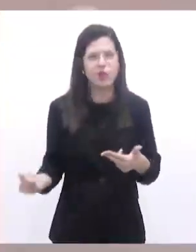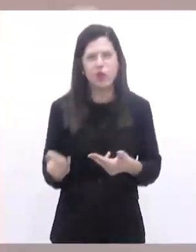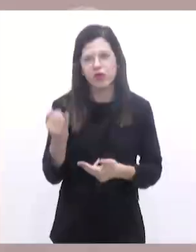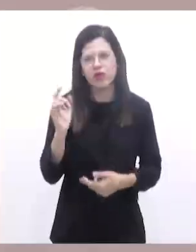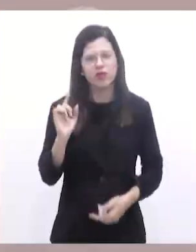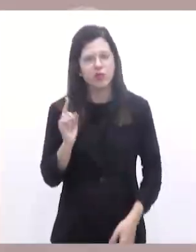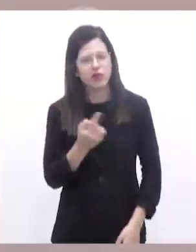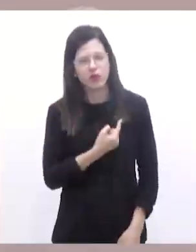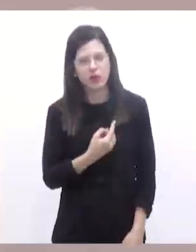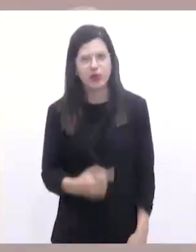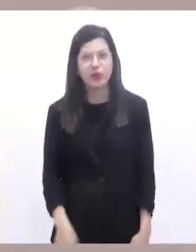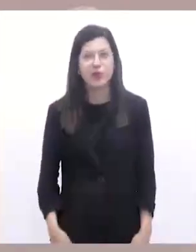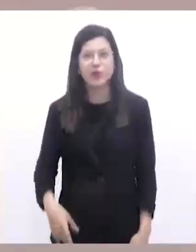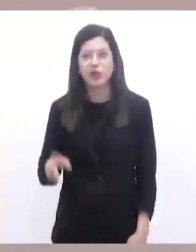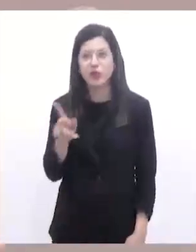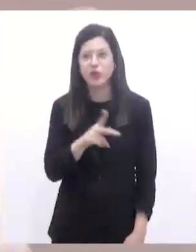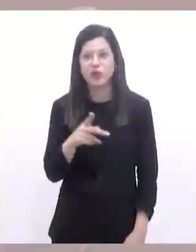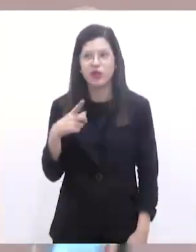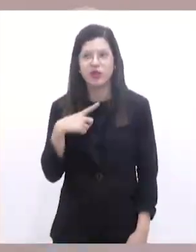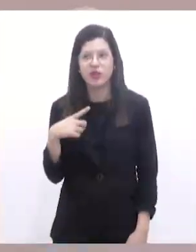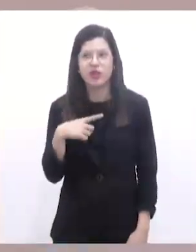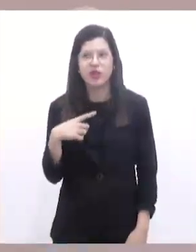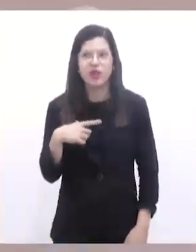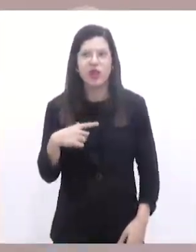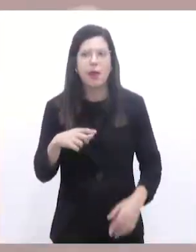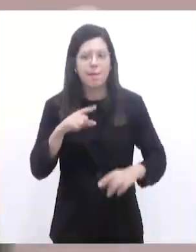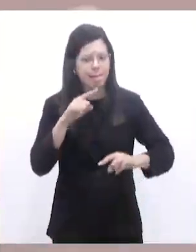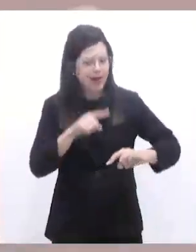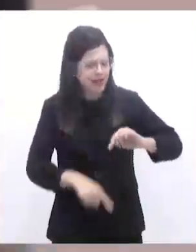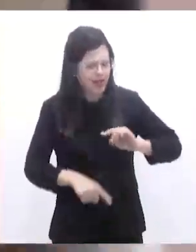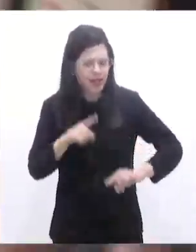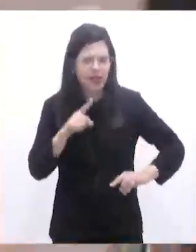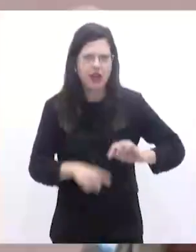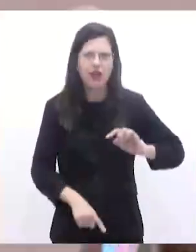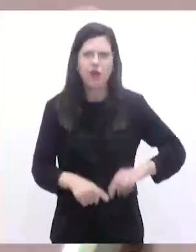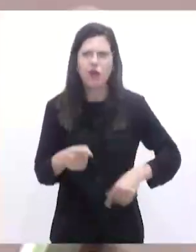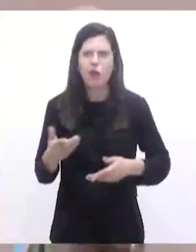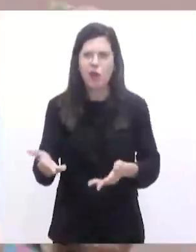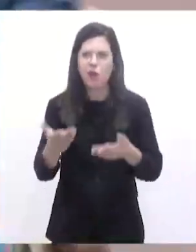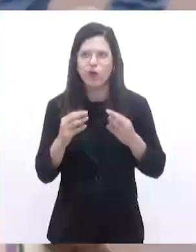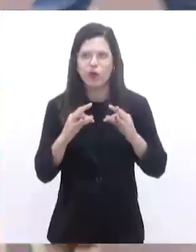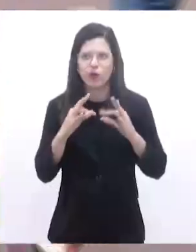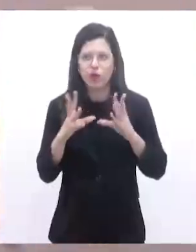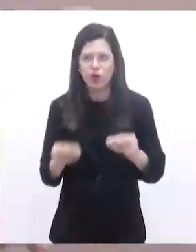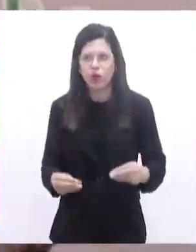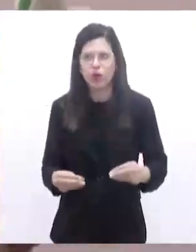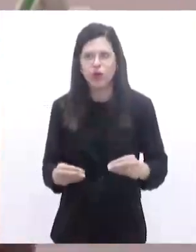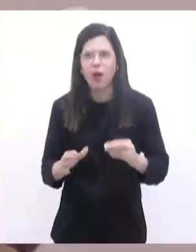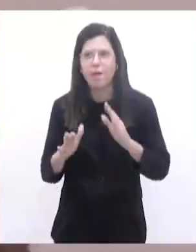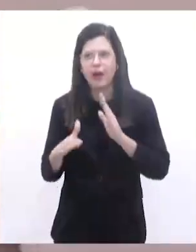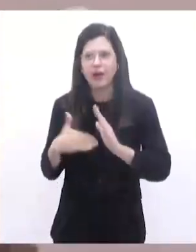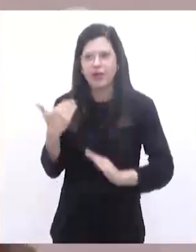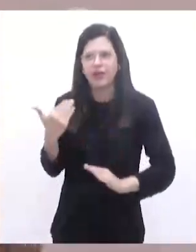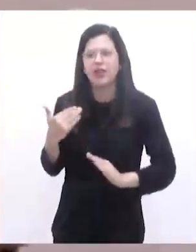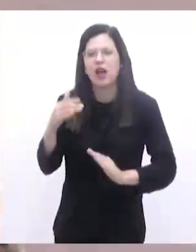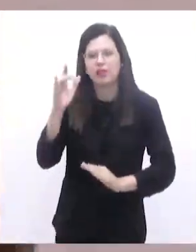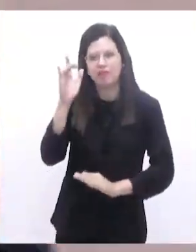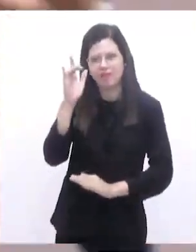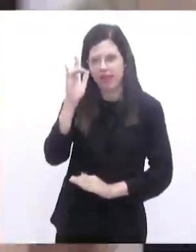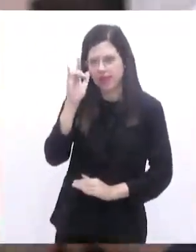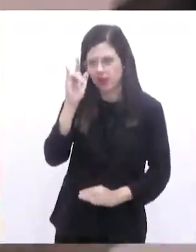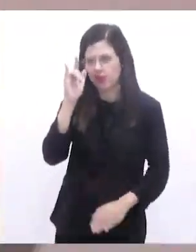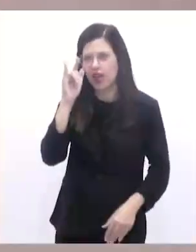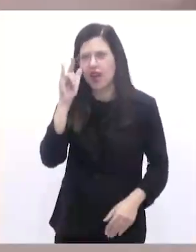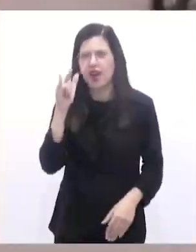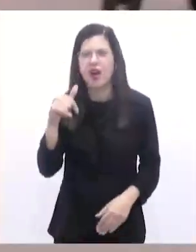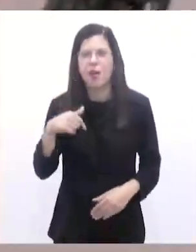gente. Para os professores, a gente tem bastante material também. Inclusive, eu convido todo mundo a mandar uma mensagem na DM do Instagram para